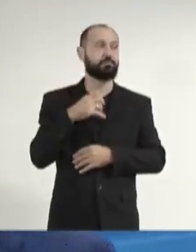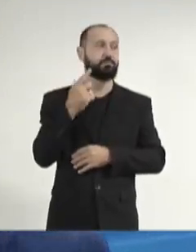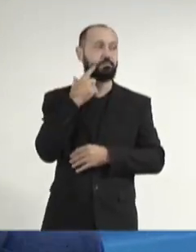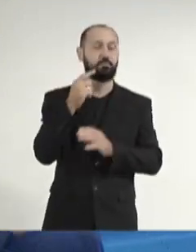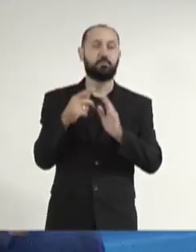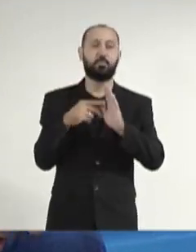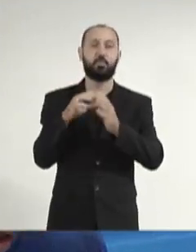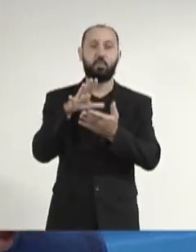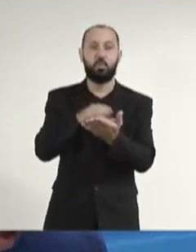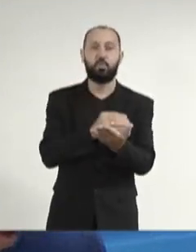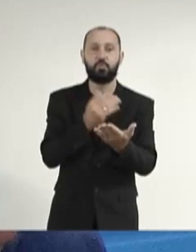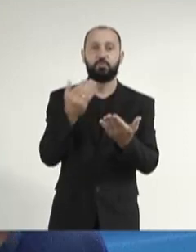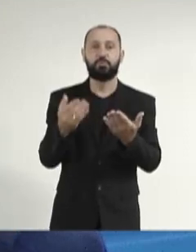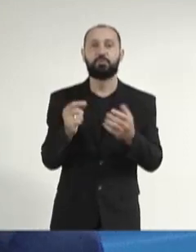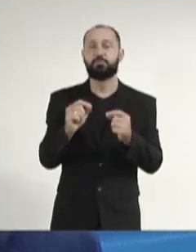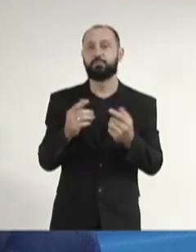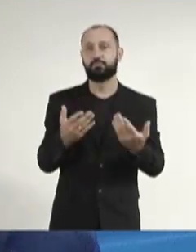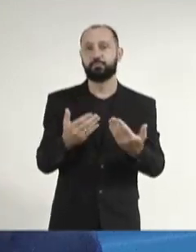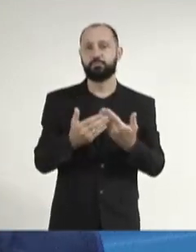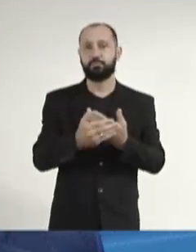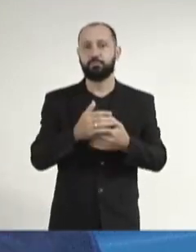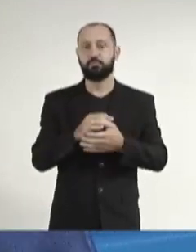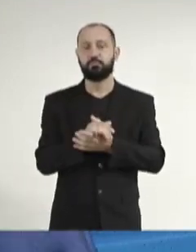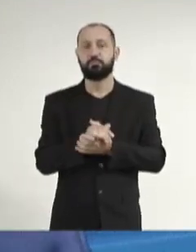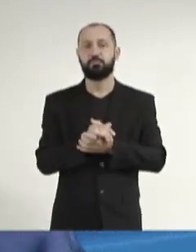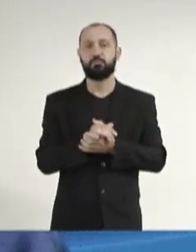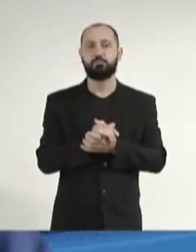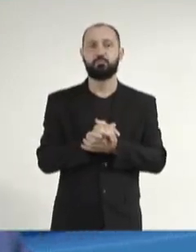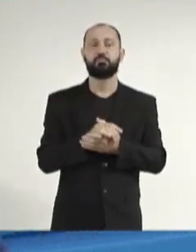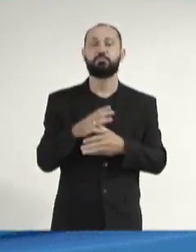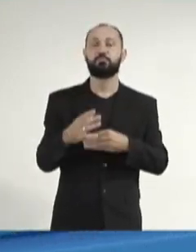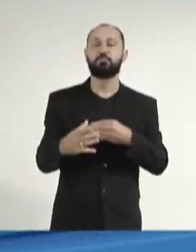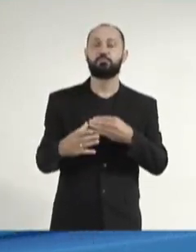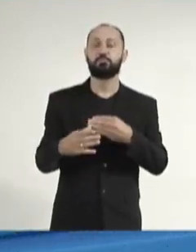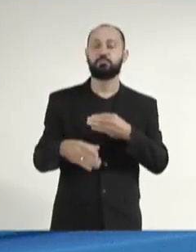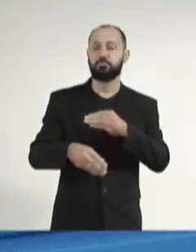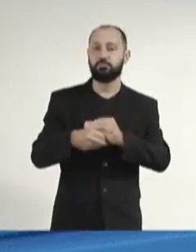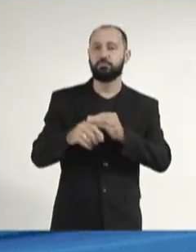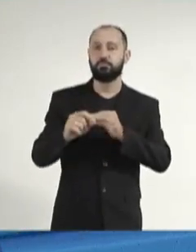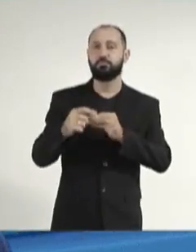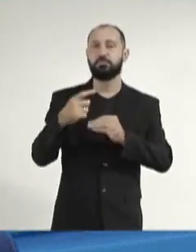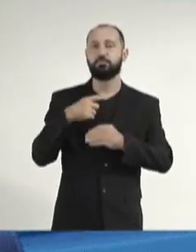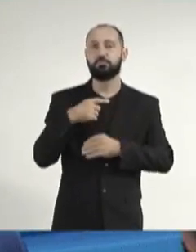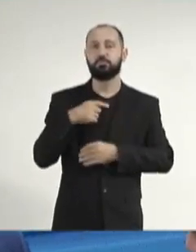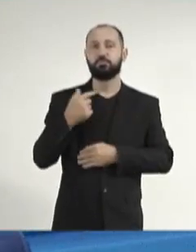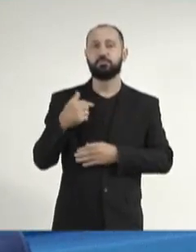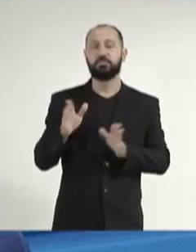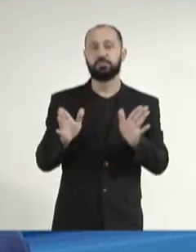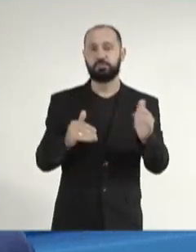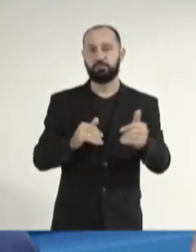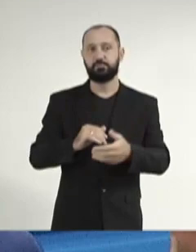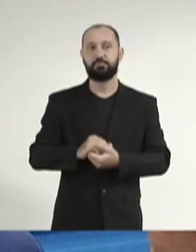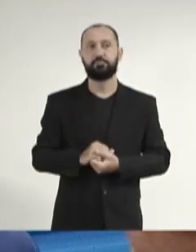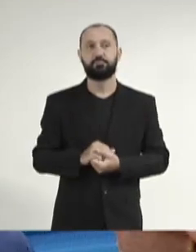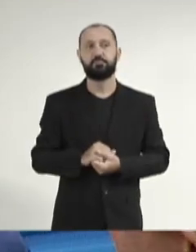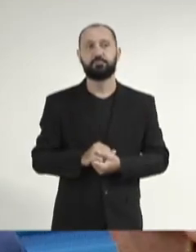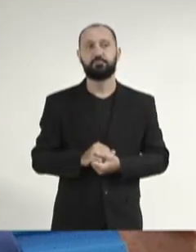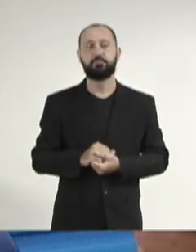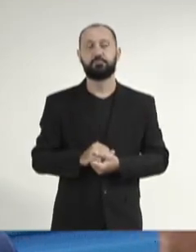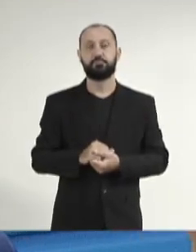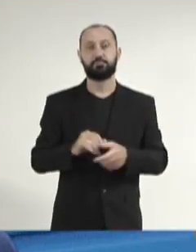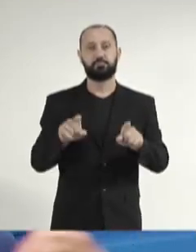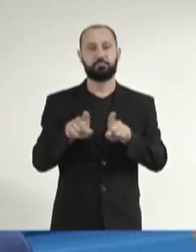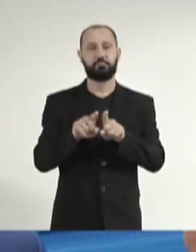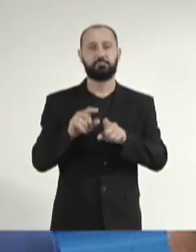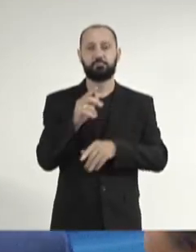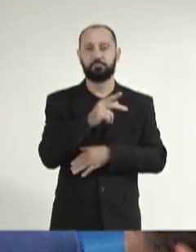conforme ofício 07/2024, em anexo, encaminhado ao nosso gabinete. Também, senhor